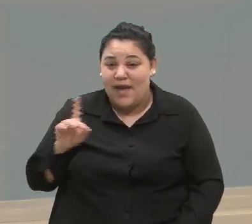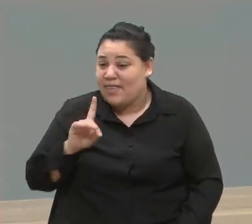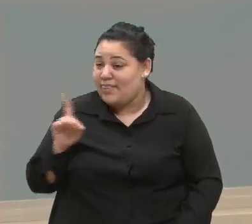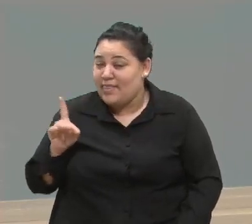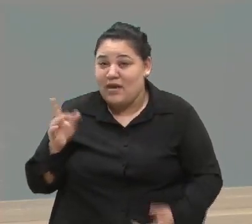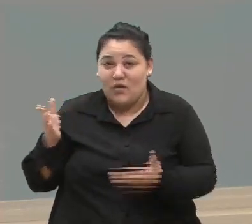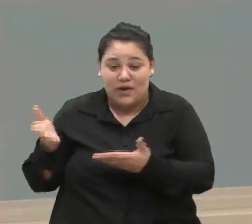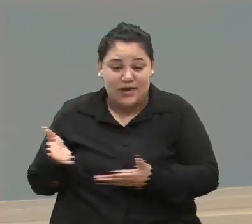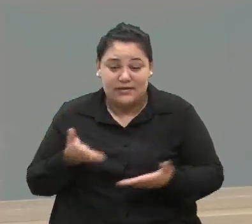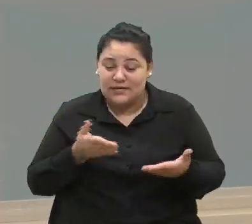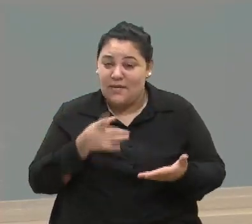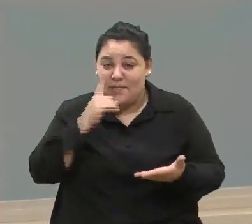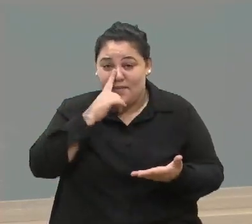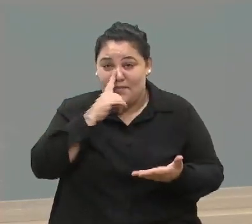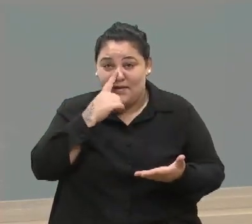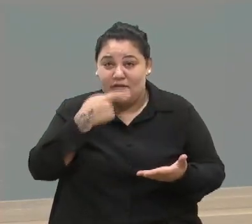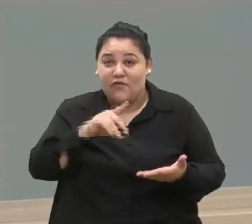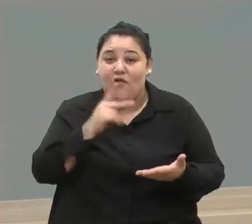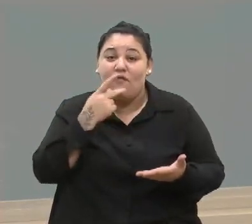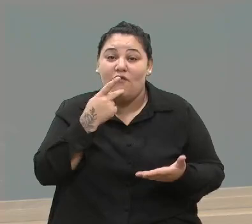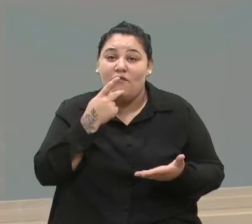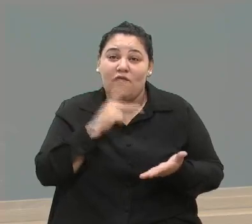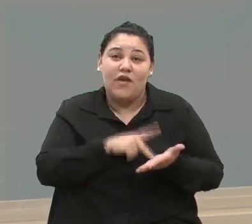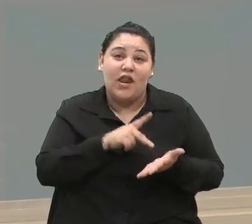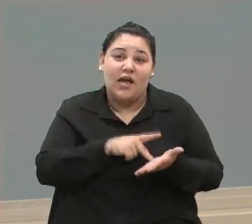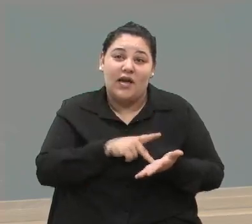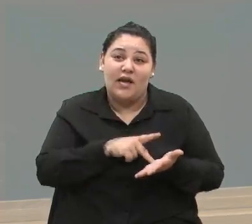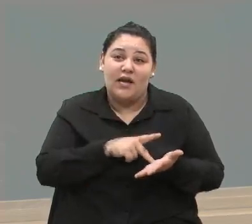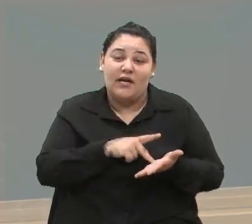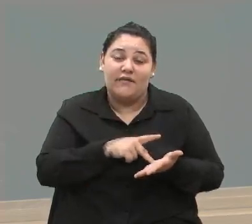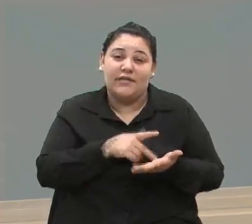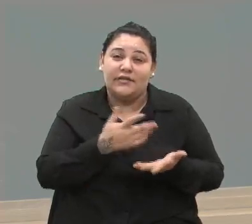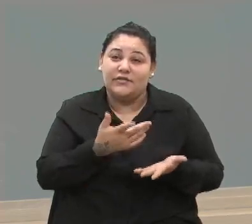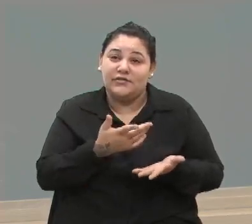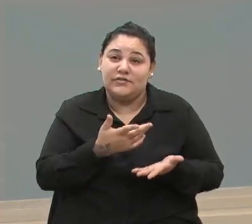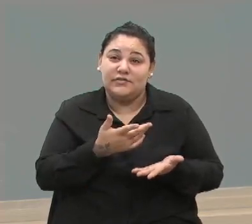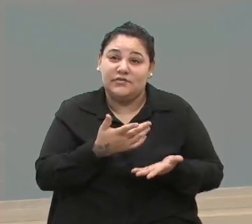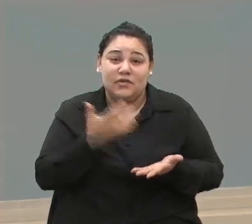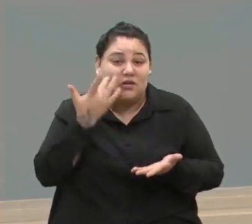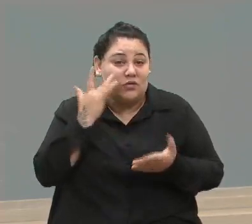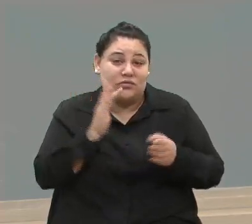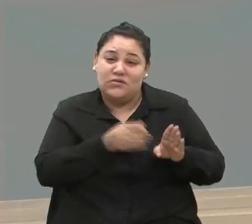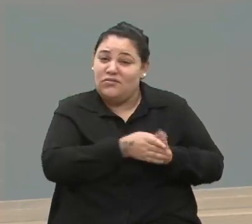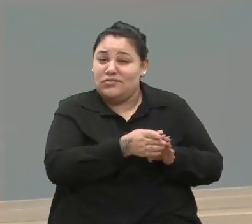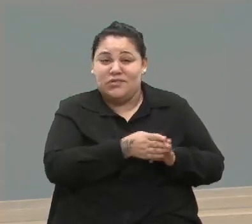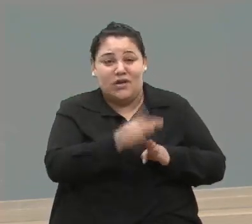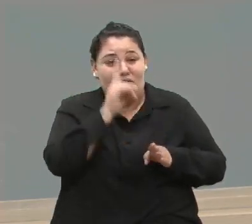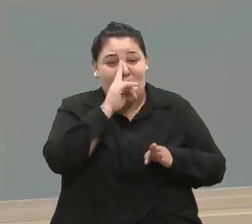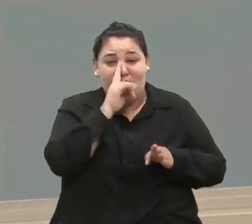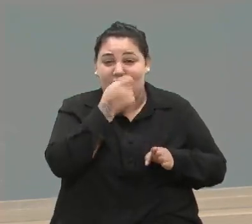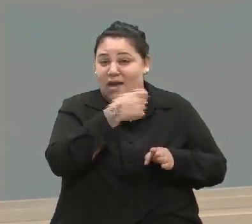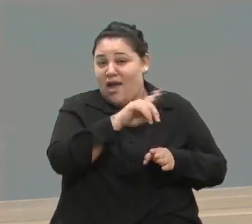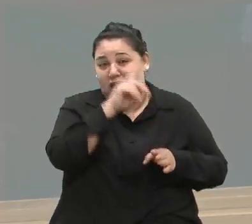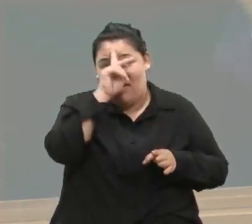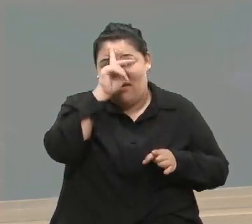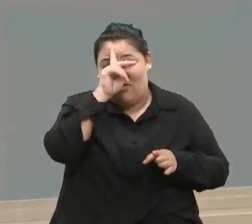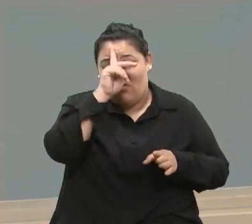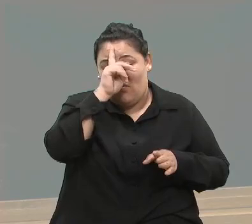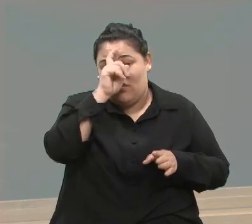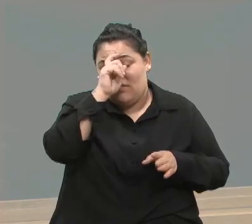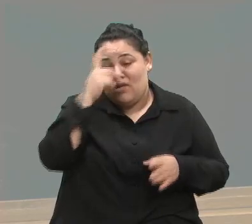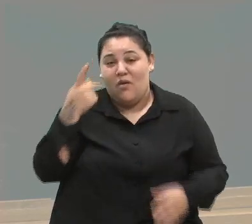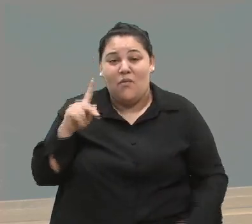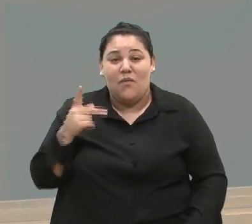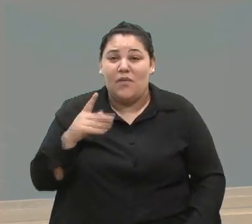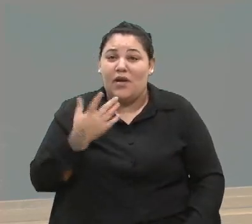ser sincera, se eu tivesse que aconselhar, eu não sei que conselho eu daria para ir no Pompeia, porque qualquer intercorrência pode dar no meio